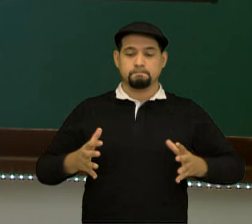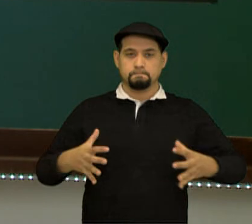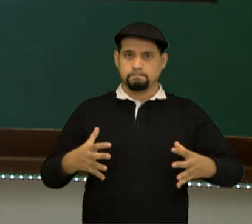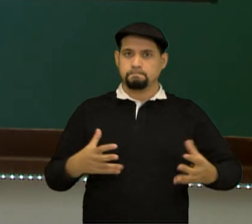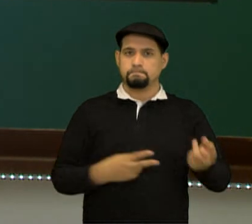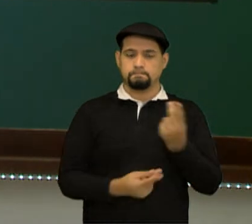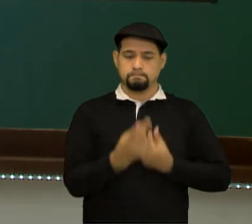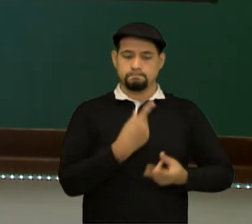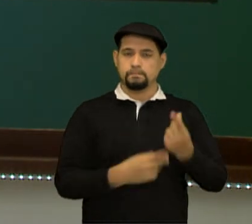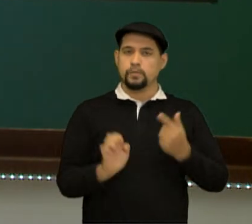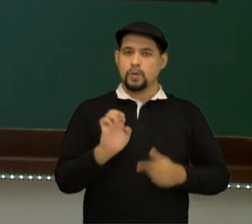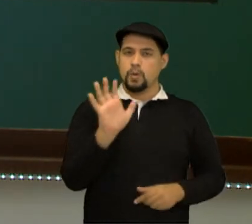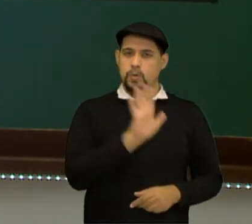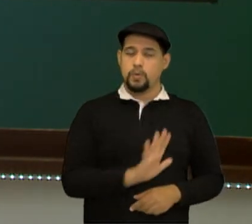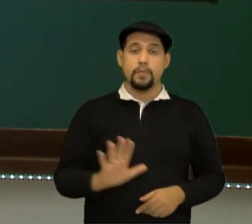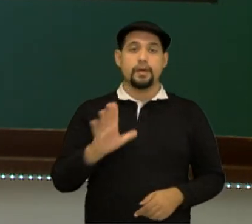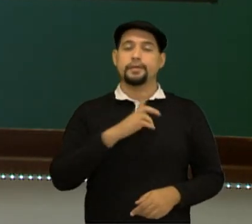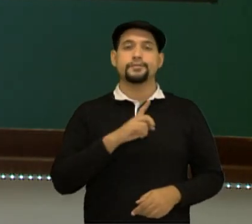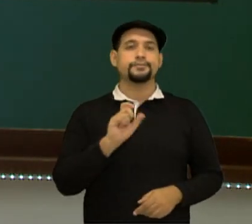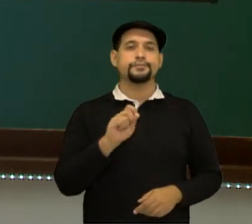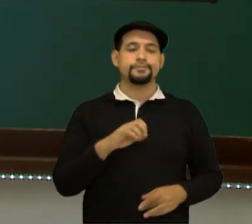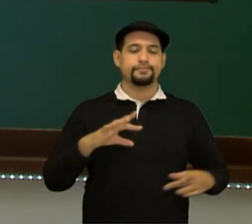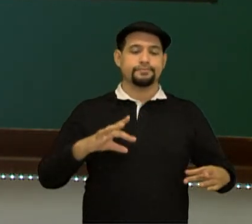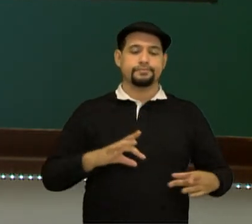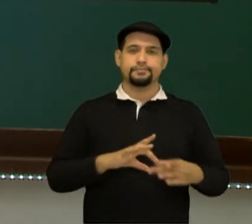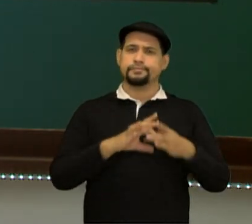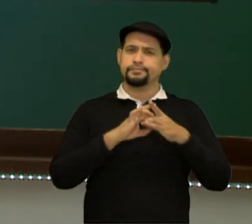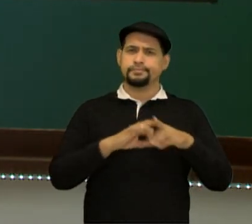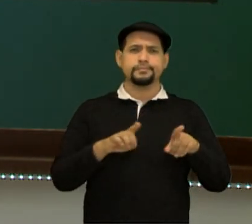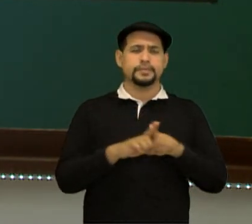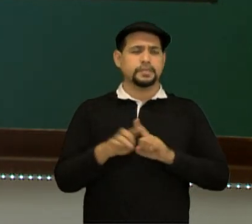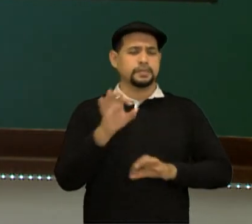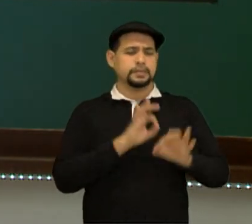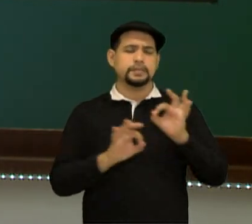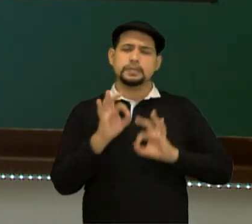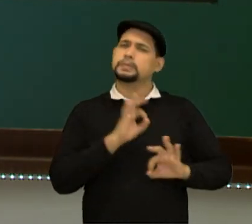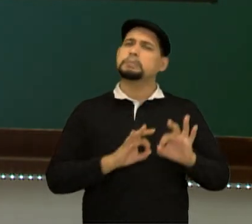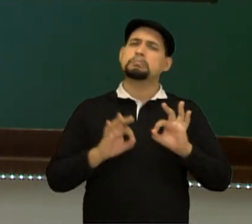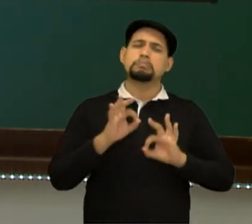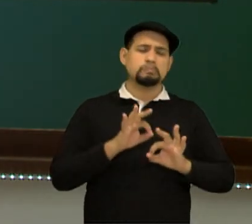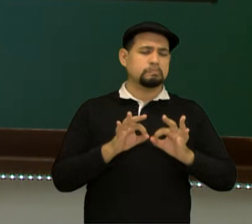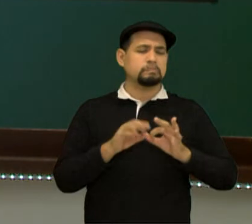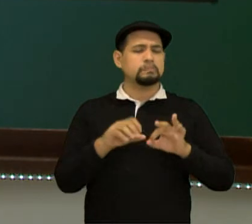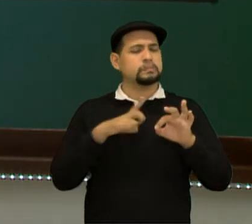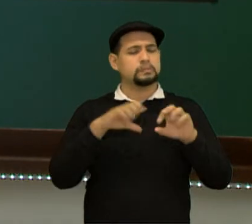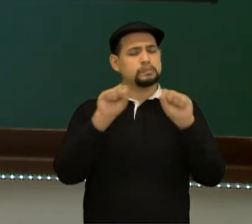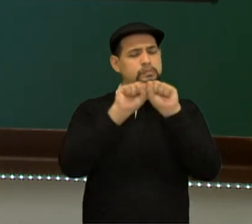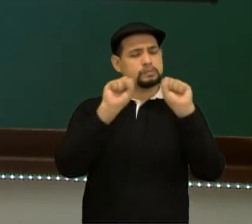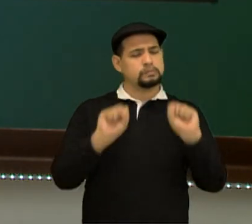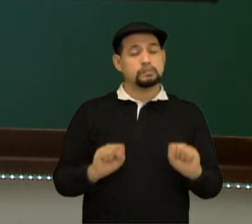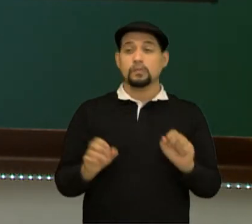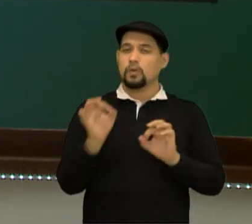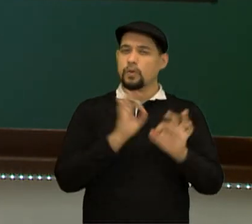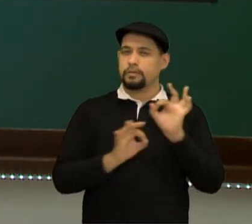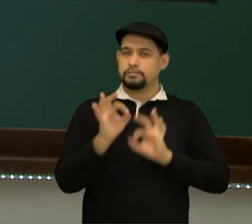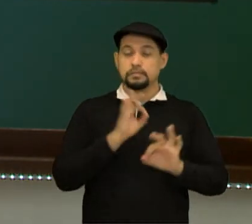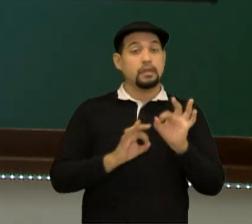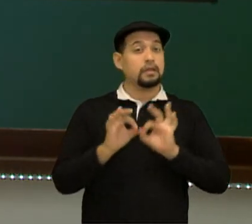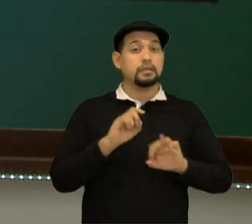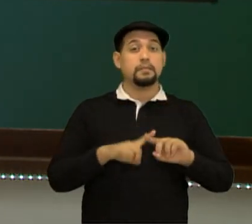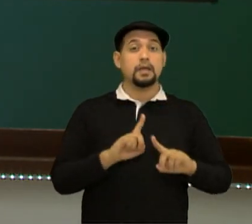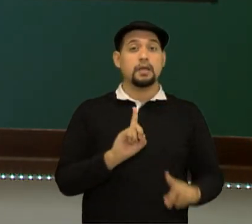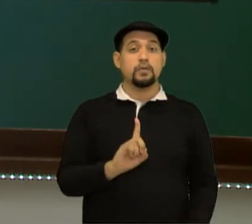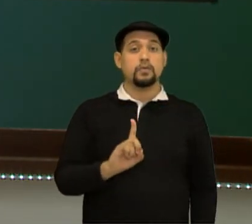económica europeia onde se estabelece um vínculo maior uma organização mais sistêmica e mais organizada